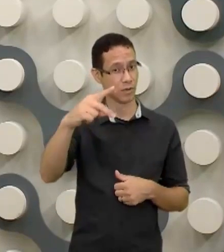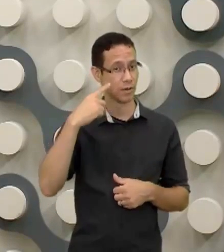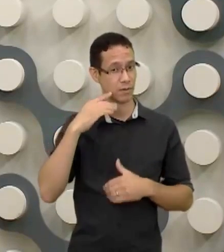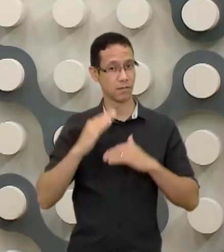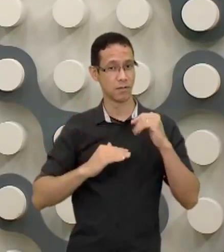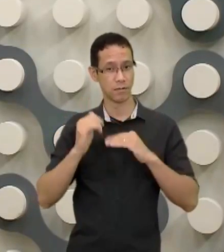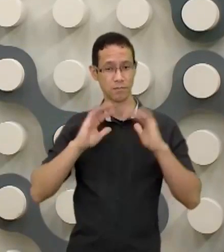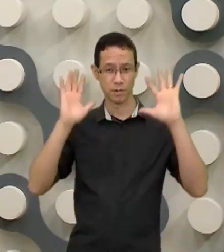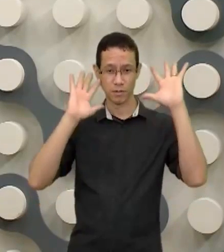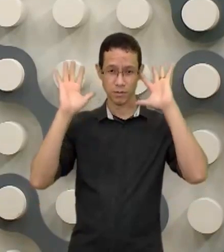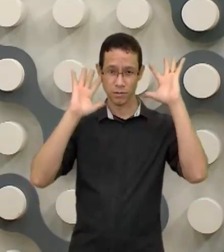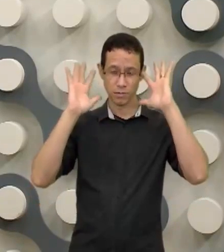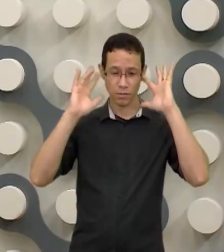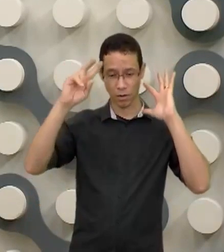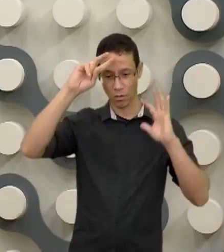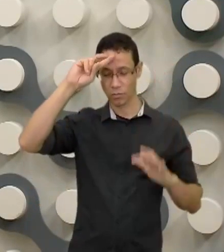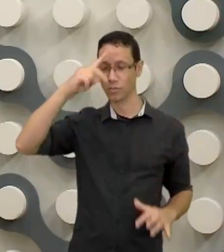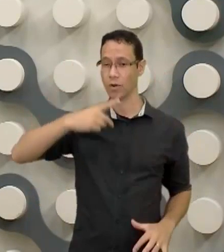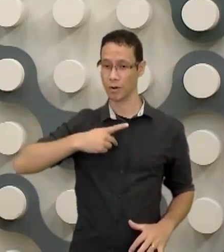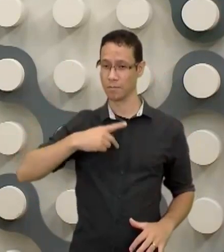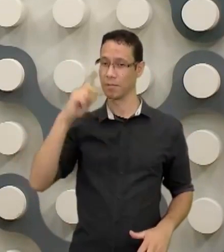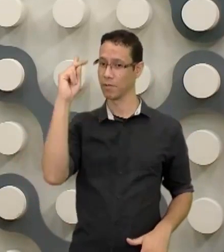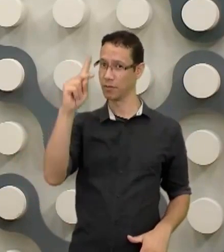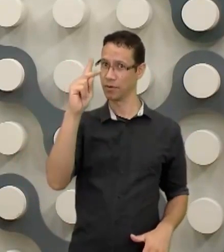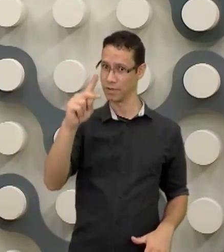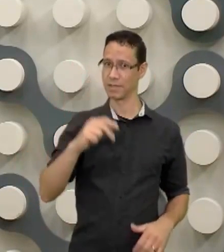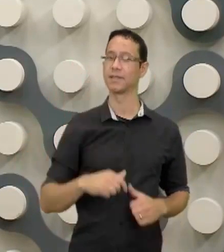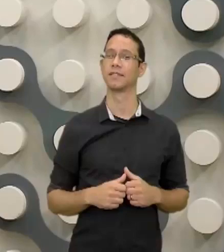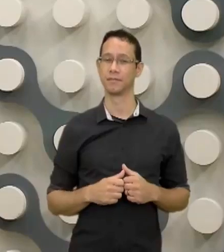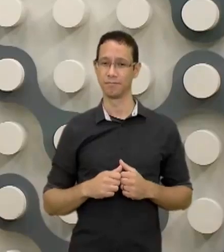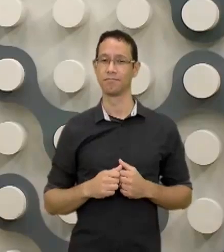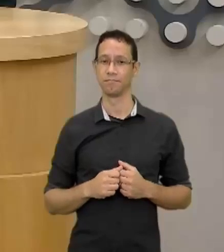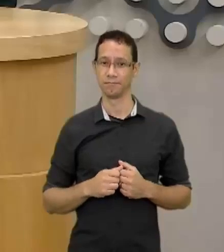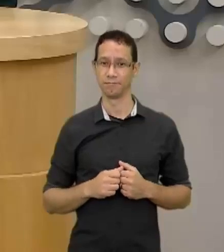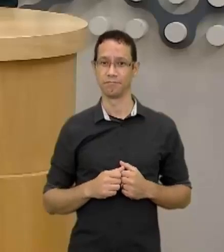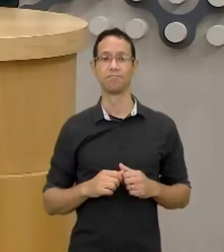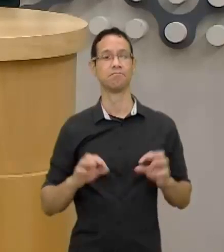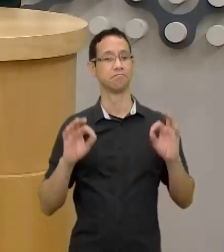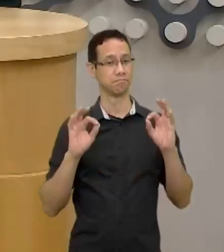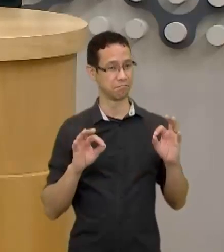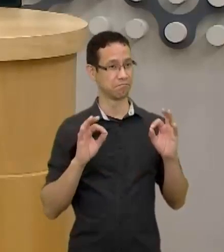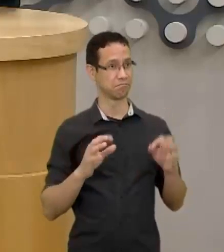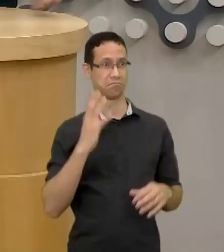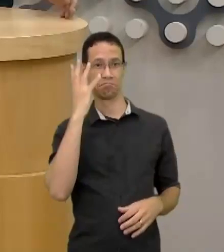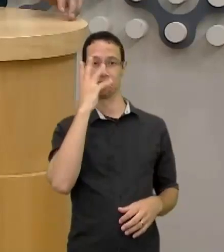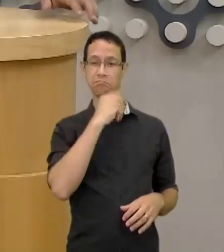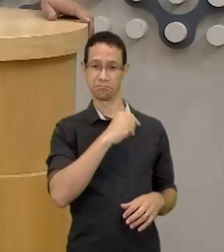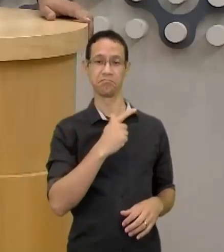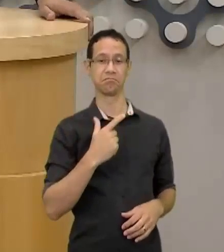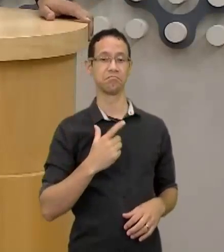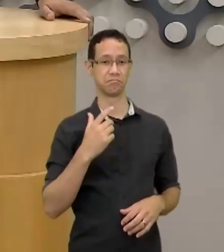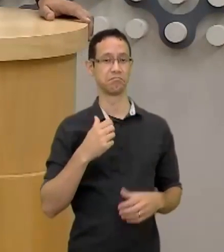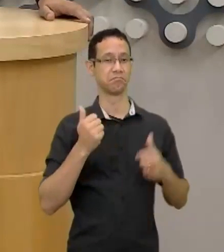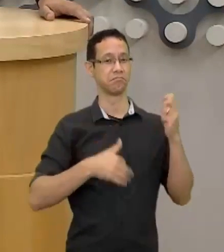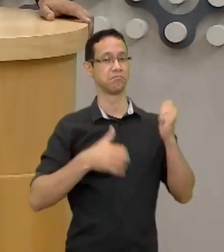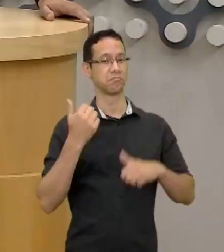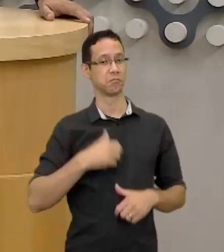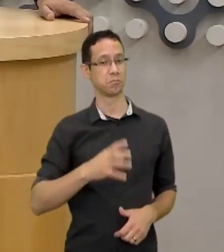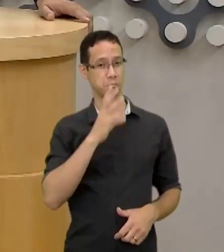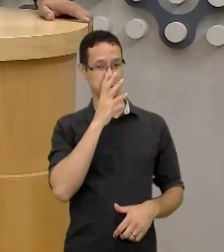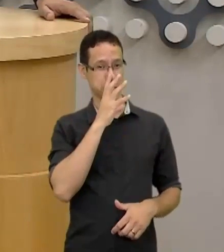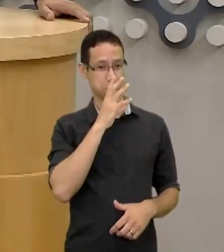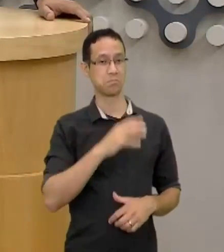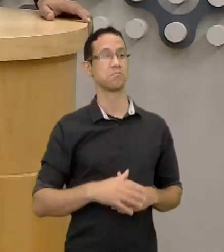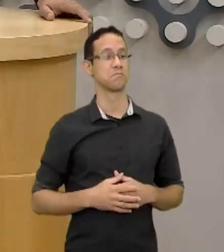construir um pensamento de maneira autônoma, ou seja, você é o sujeito do saber. Exato, falou bonito, hein? Nossa, me senti agora adulto.